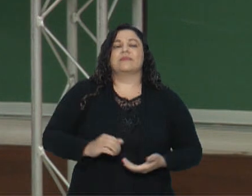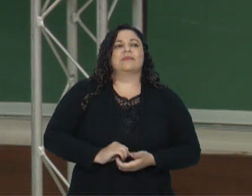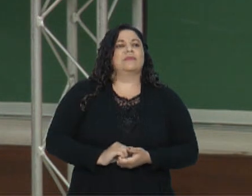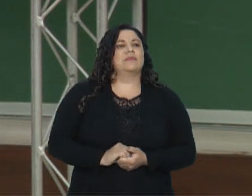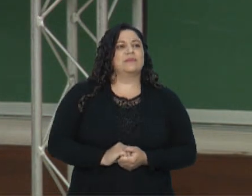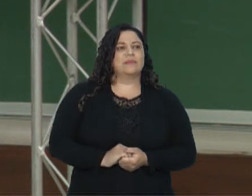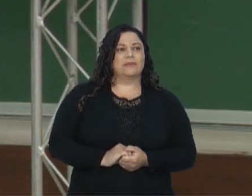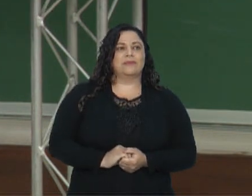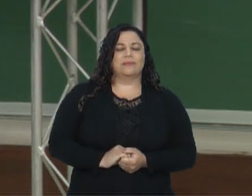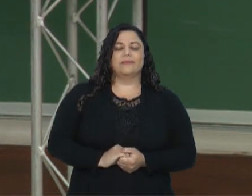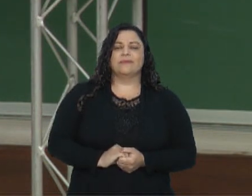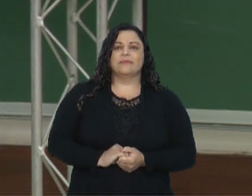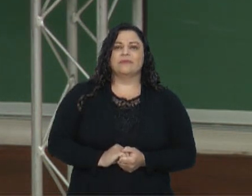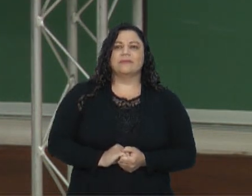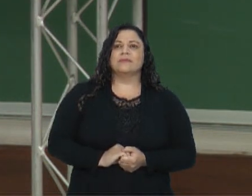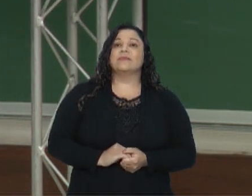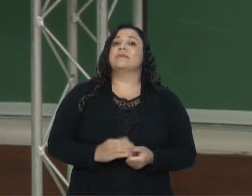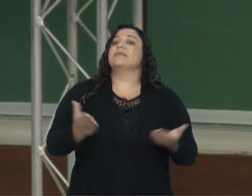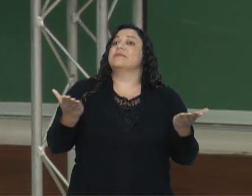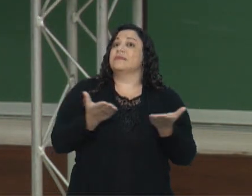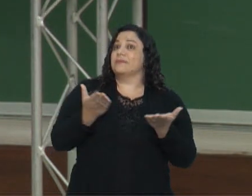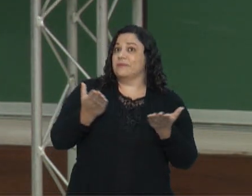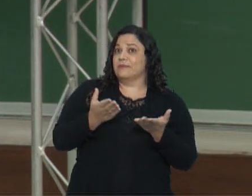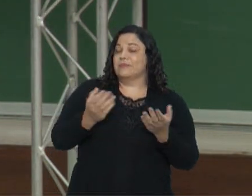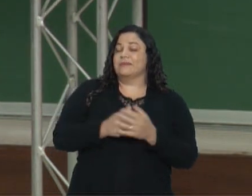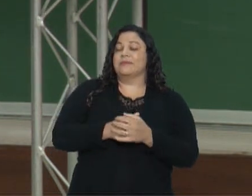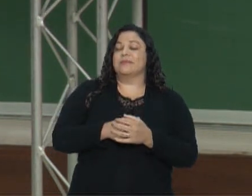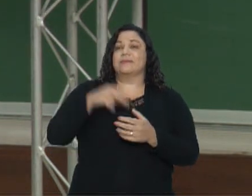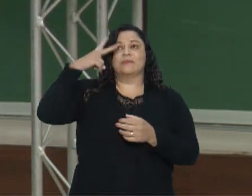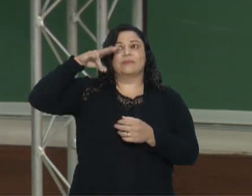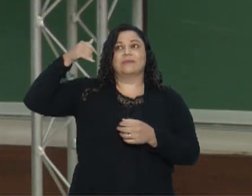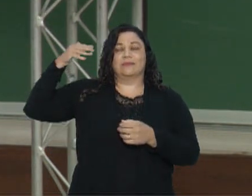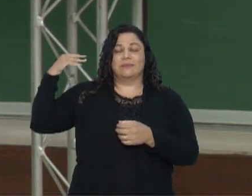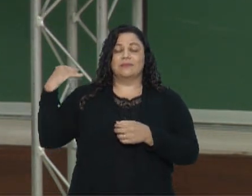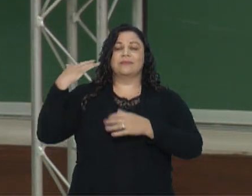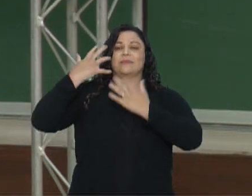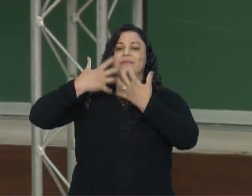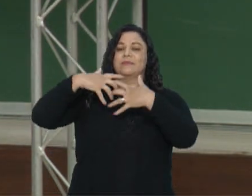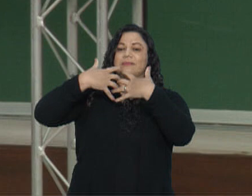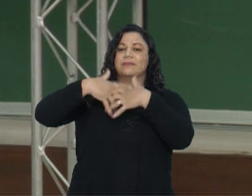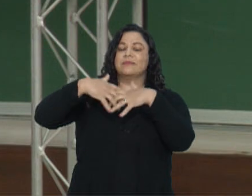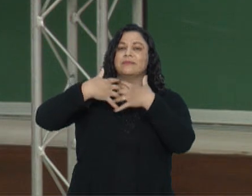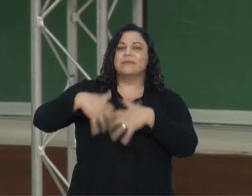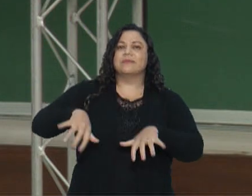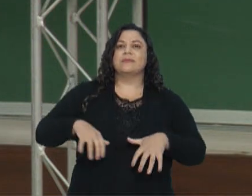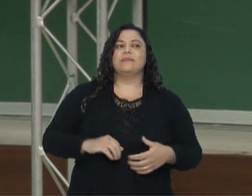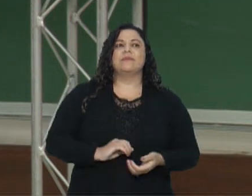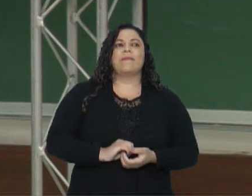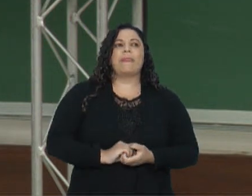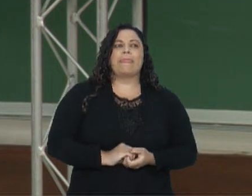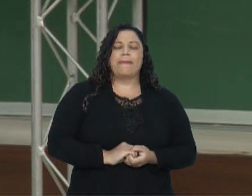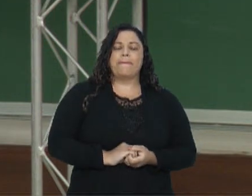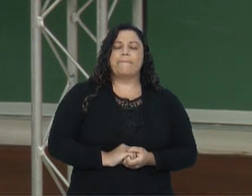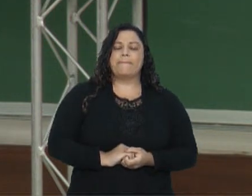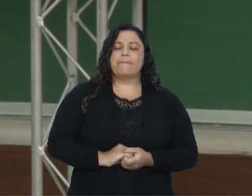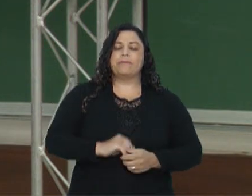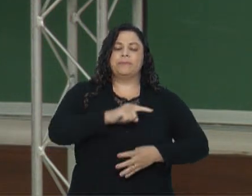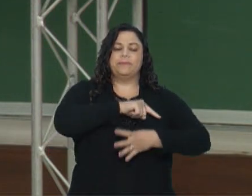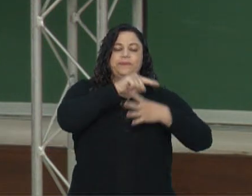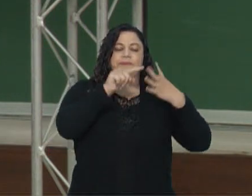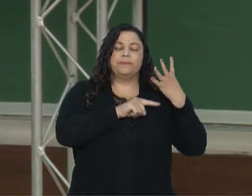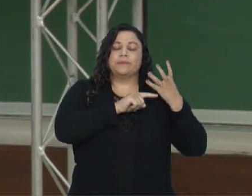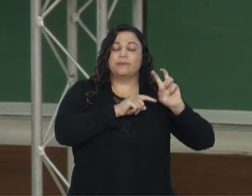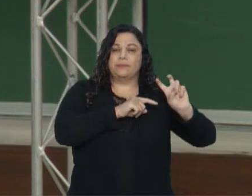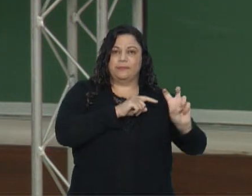Então vamos lá. Agora sim, ele primeiro repasso, nesta primeira reflexão. Observe que o professor deixou 5 grupos